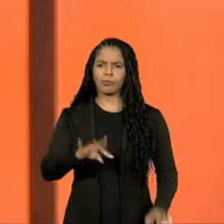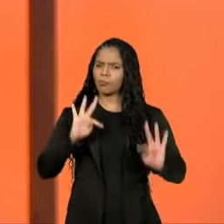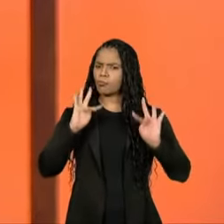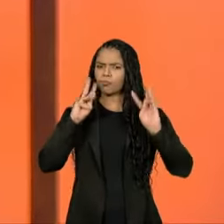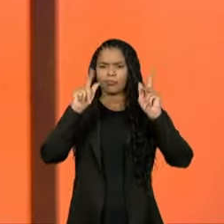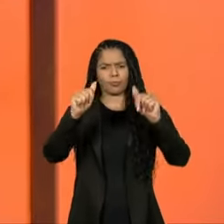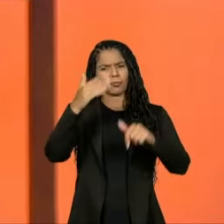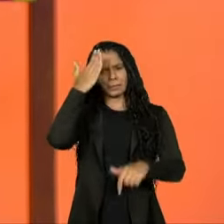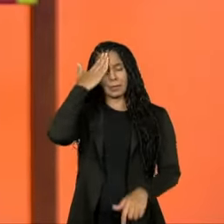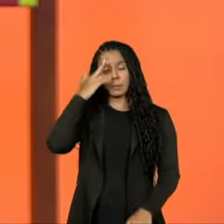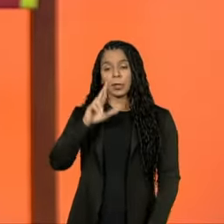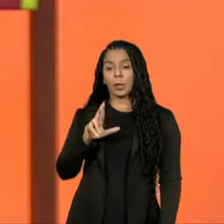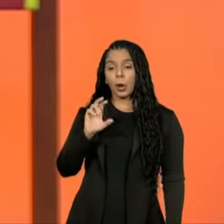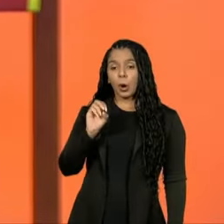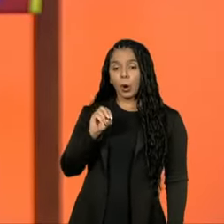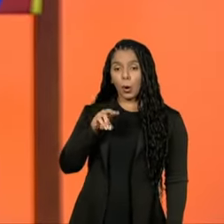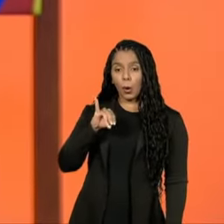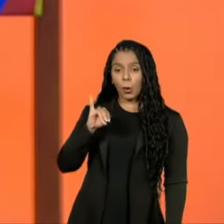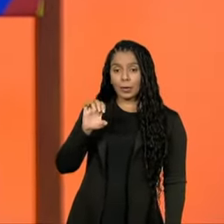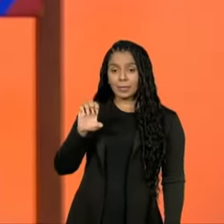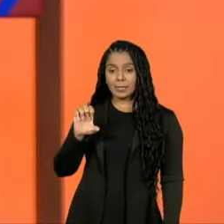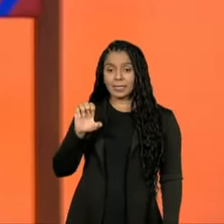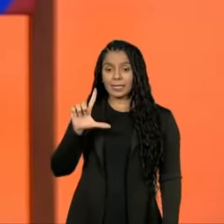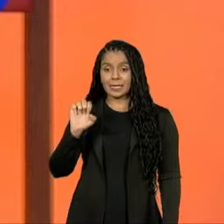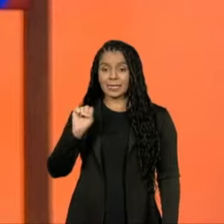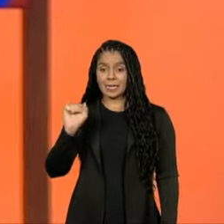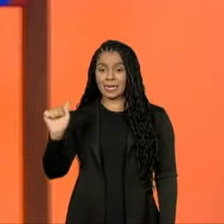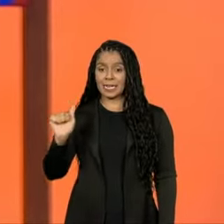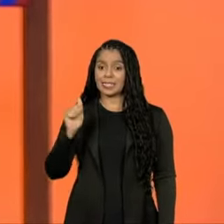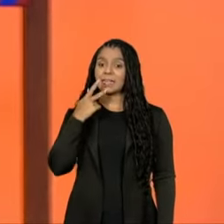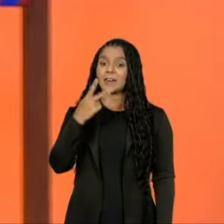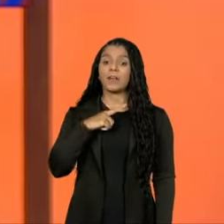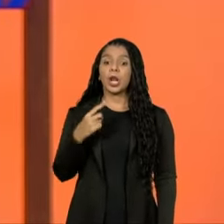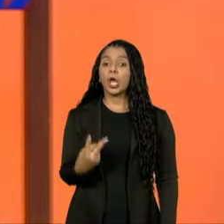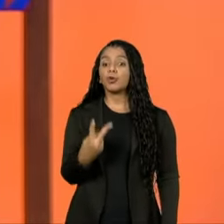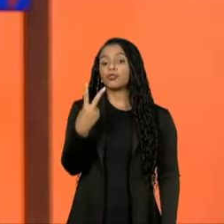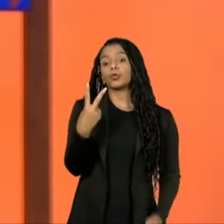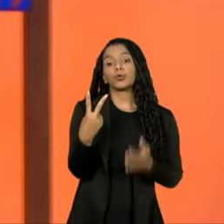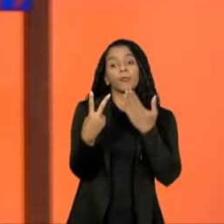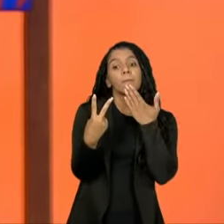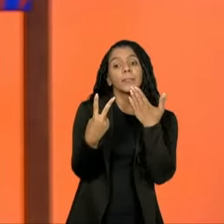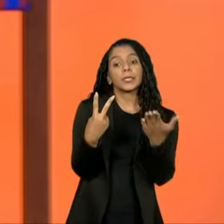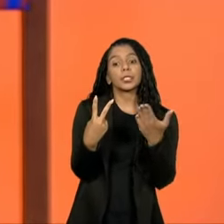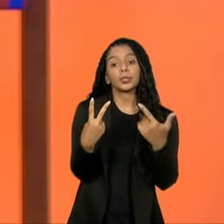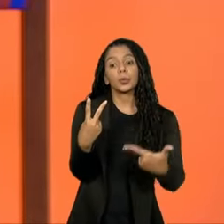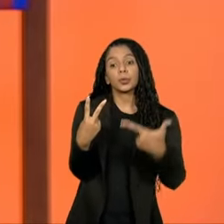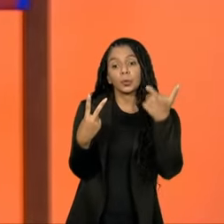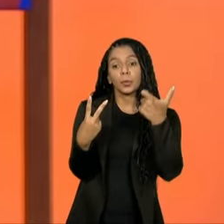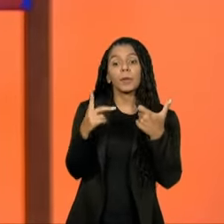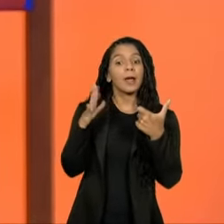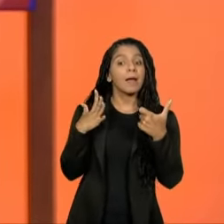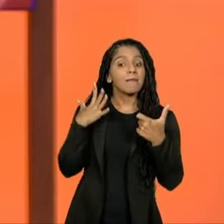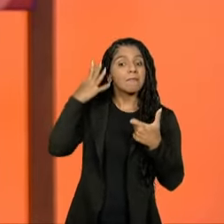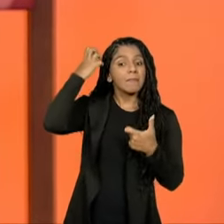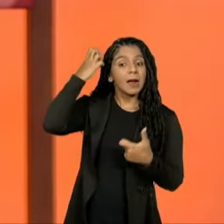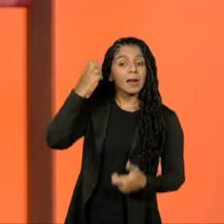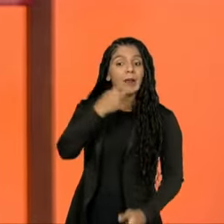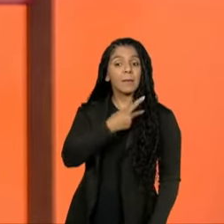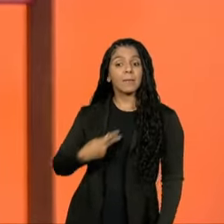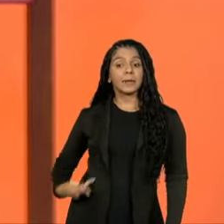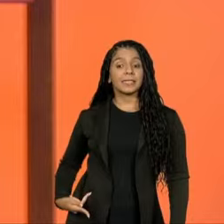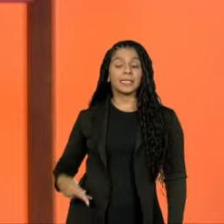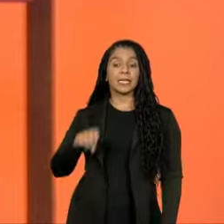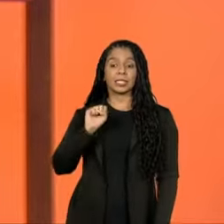era matador. O Rony Lessa tem um depoimento que ele diz: eu tinha duas encomendas para aquela semana. Meu era a Marielle e a presidente do